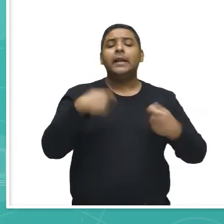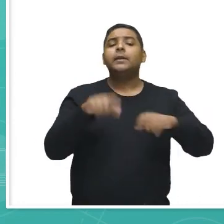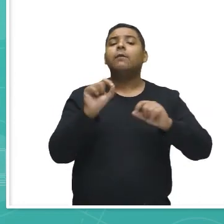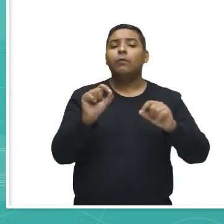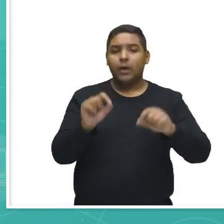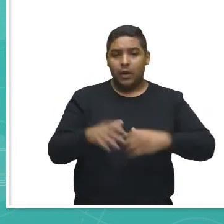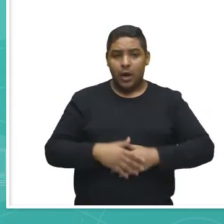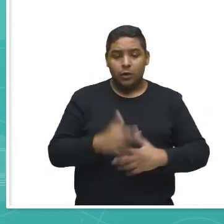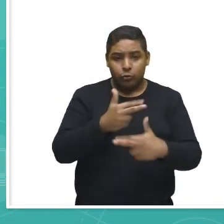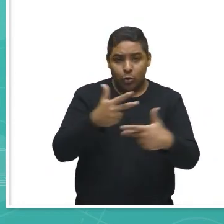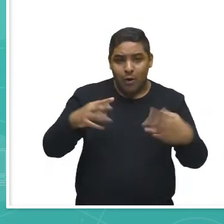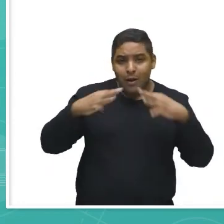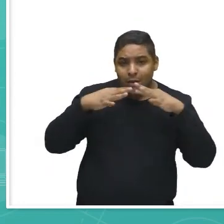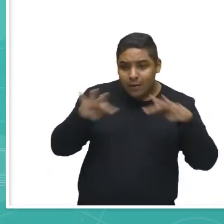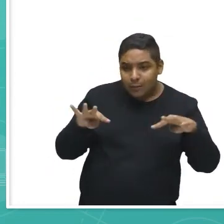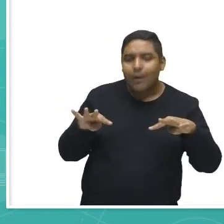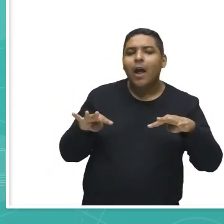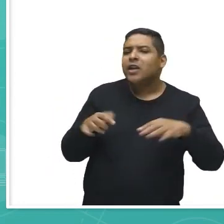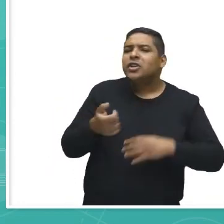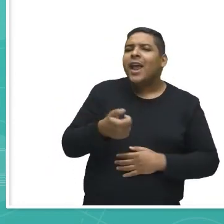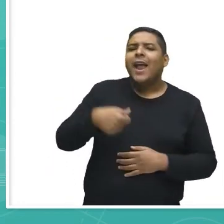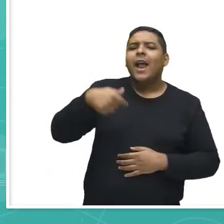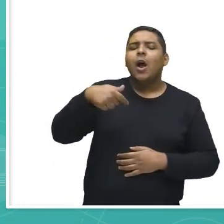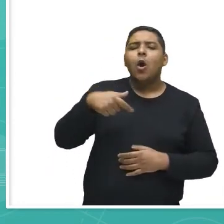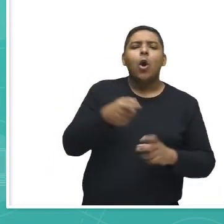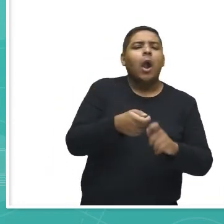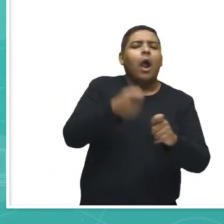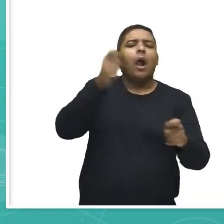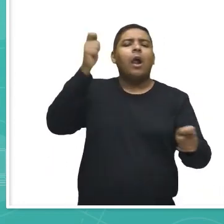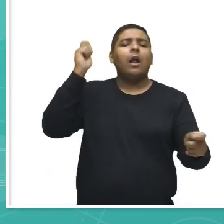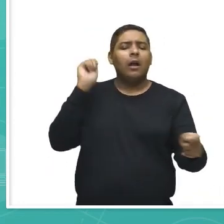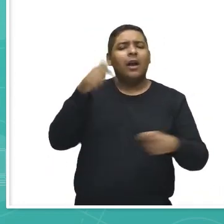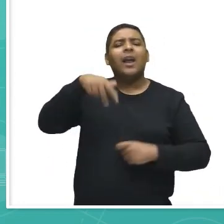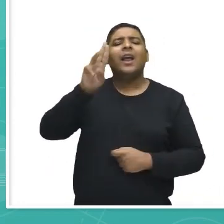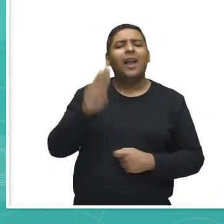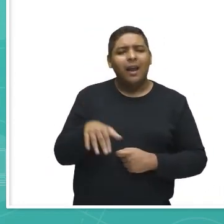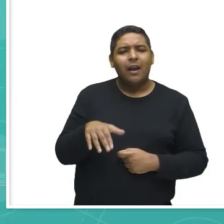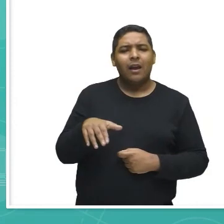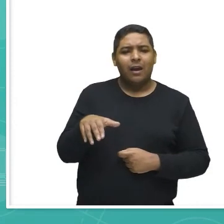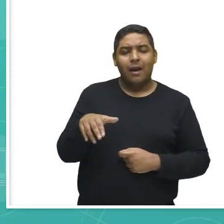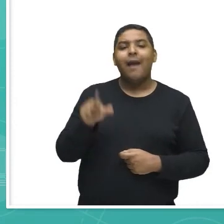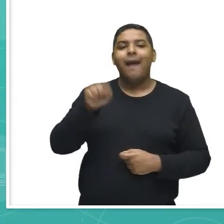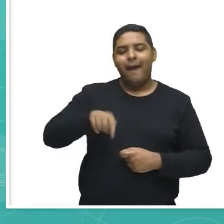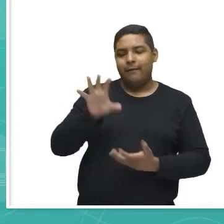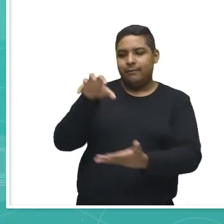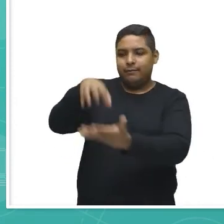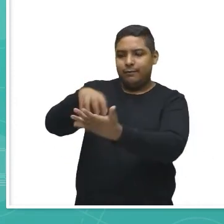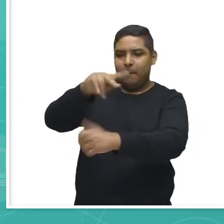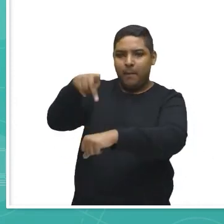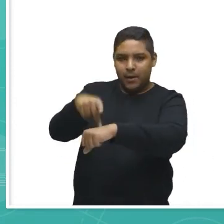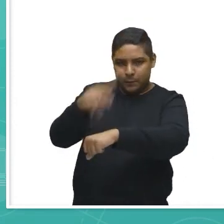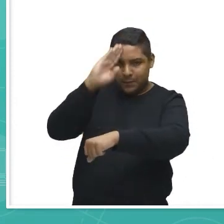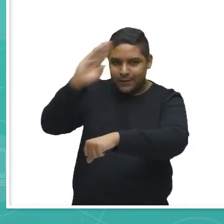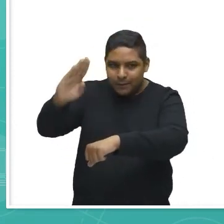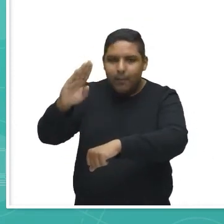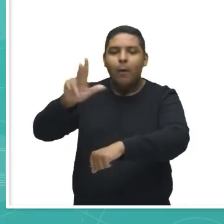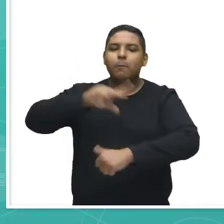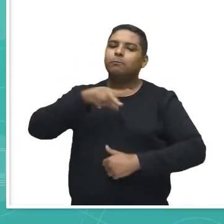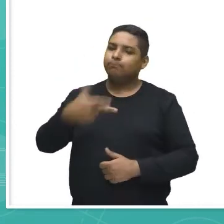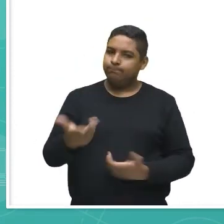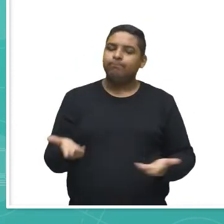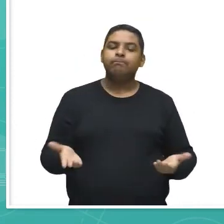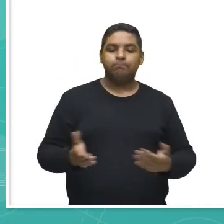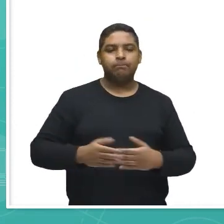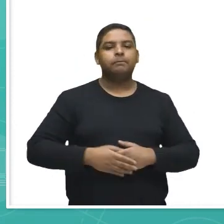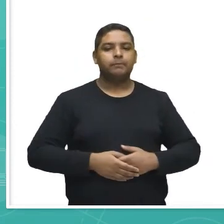era a colônia? Não, era a metrópole que tinha todo esse poder. Então, a gente observa que a